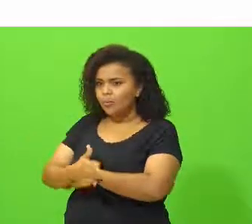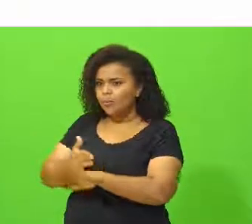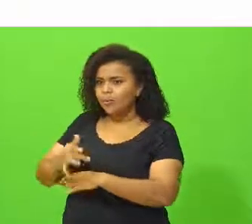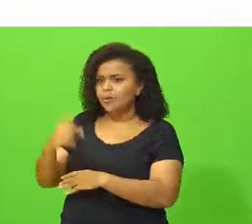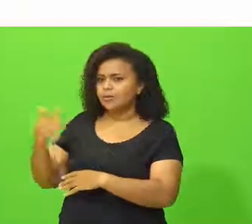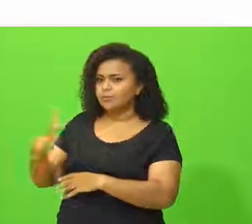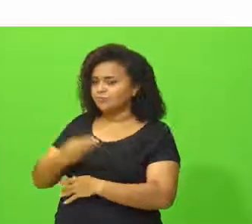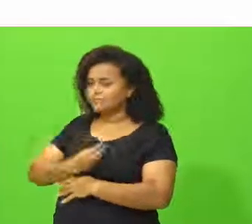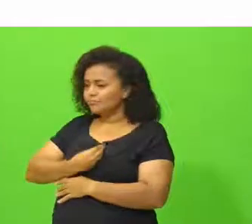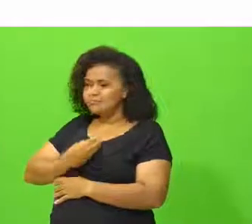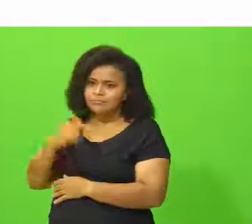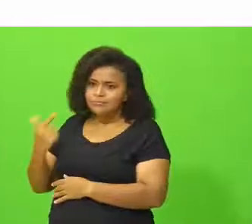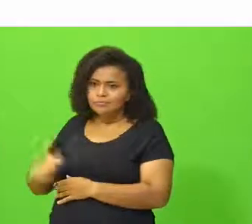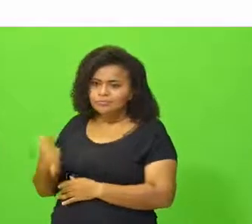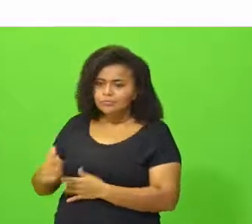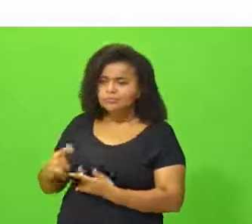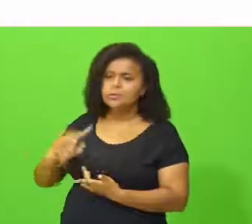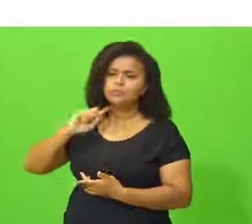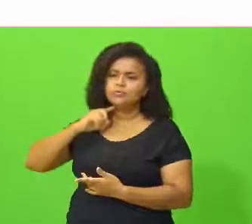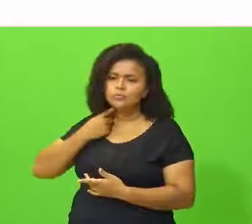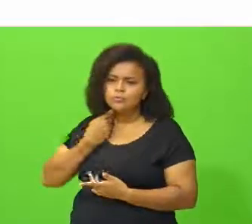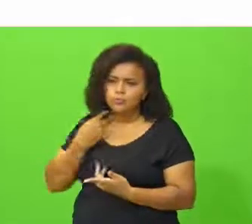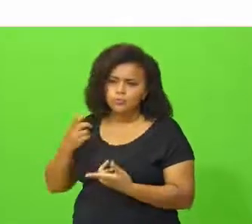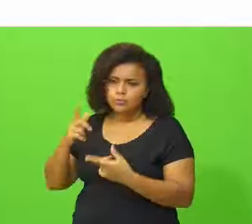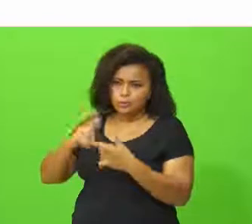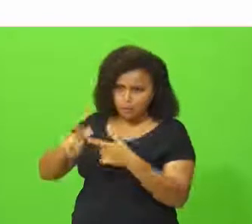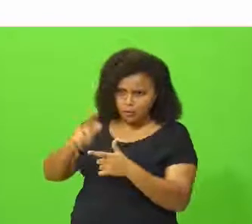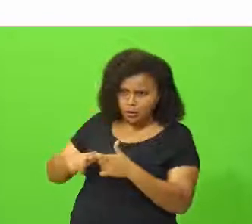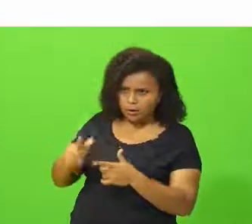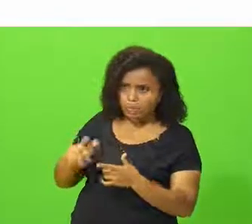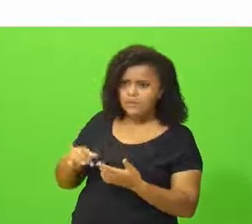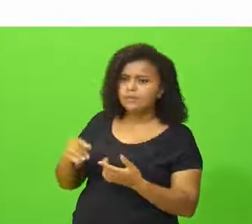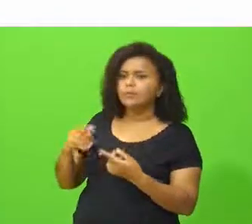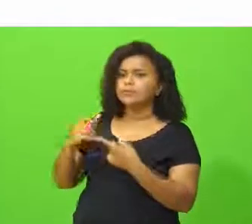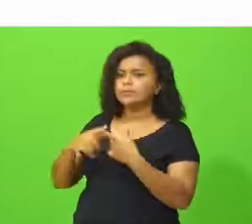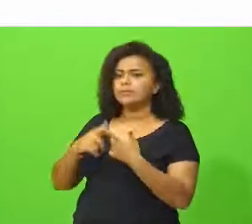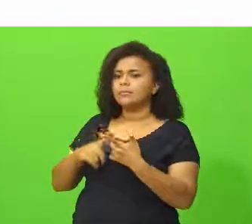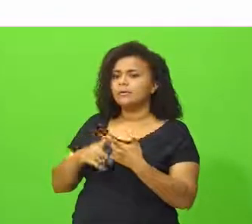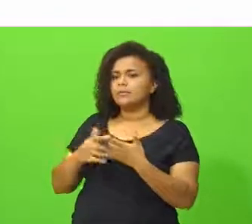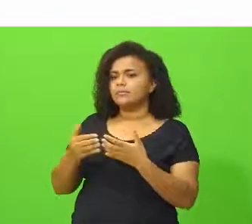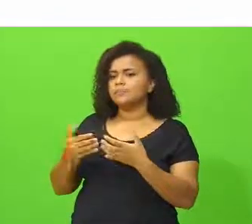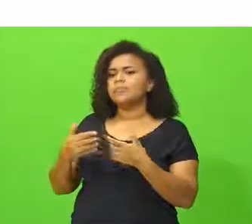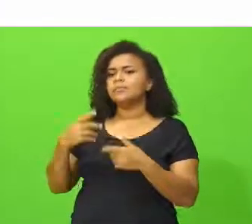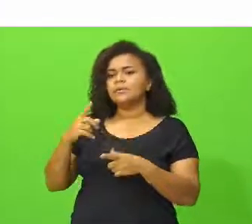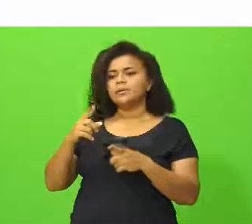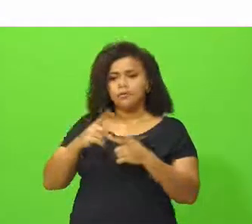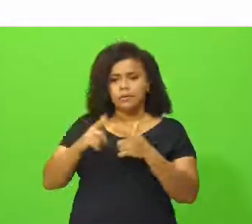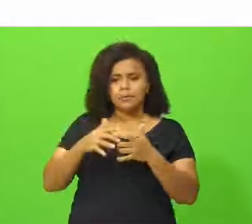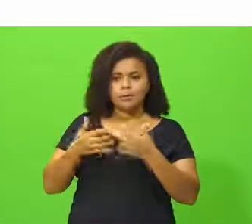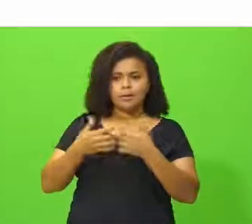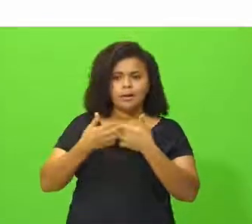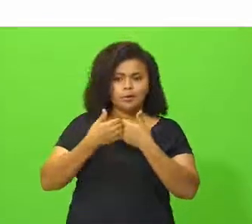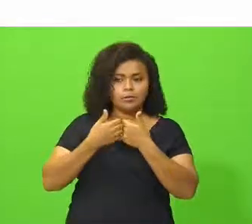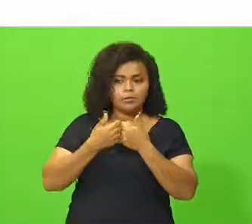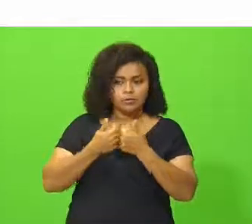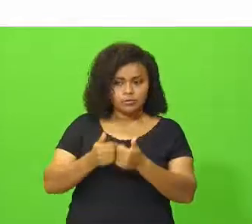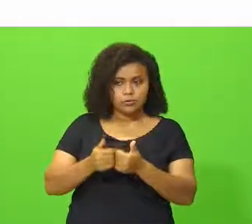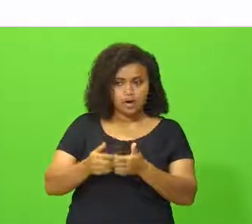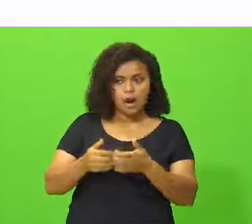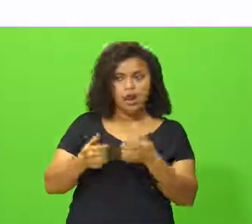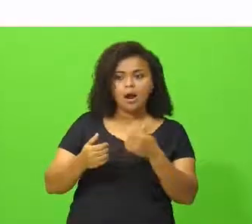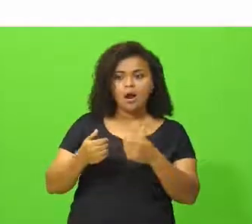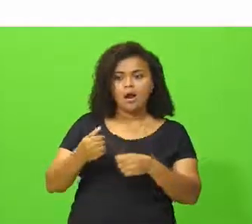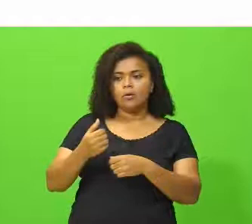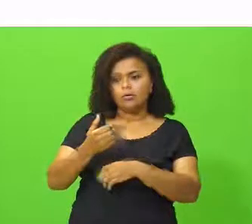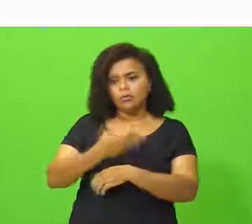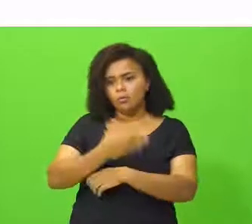lago, e a poluição causada principalmente por veículos e pela fumaça das fábricas, que vai fazer com que o